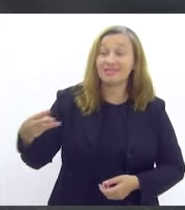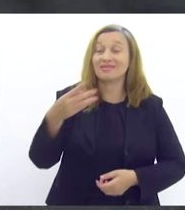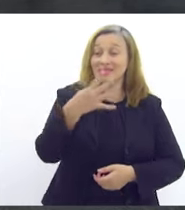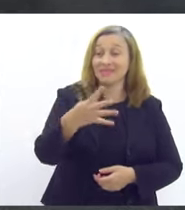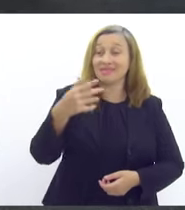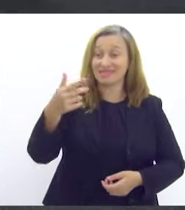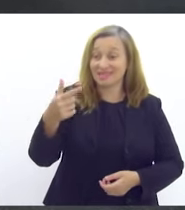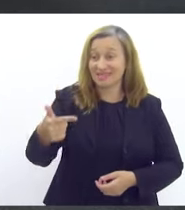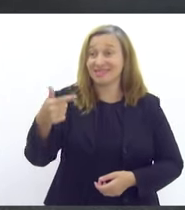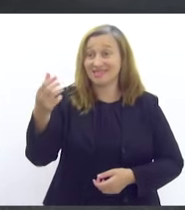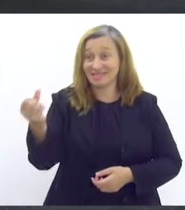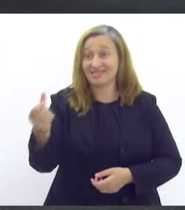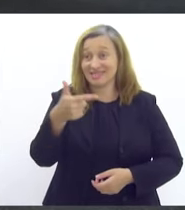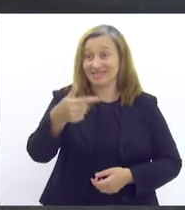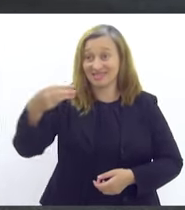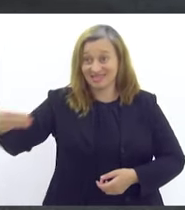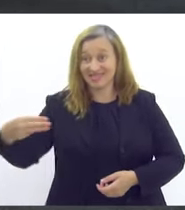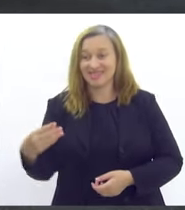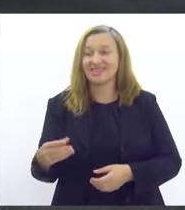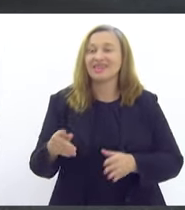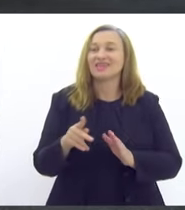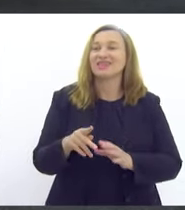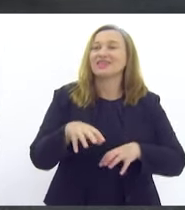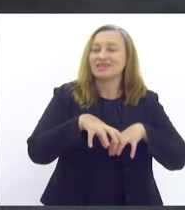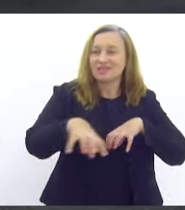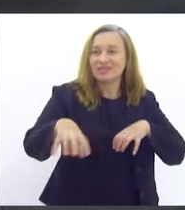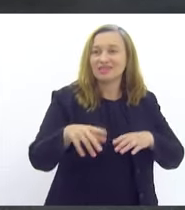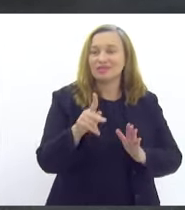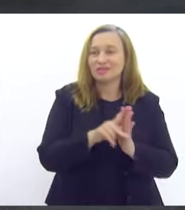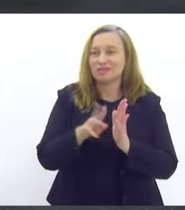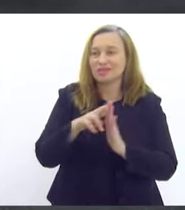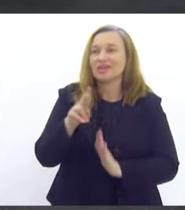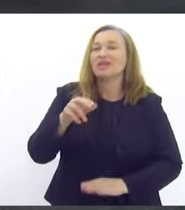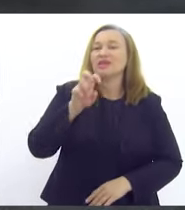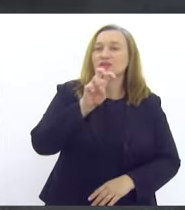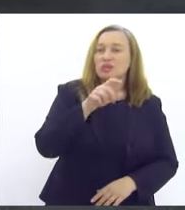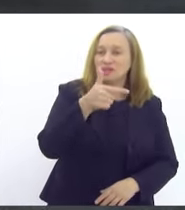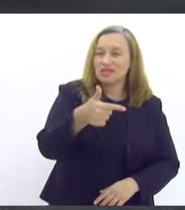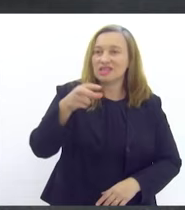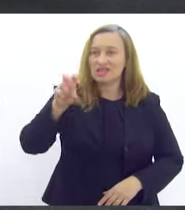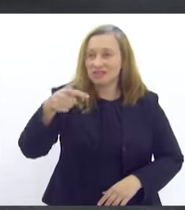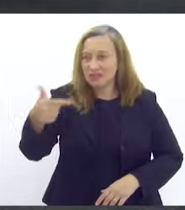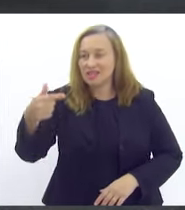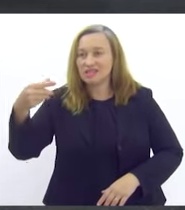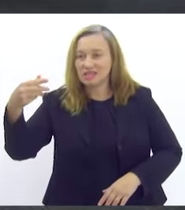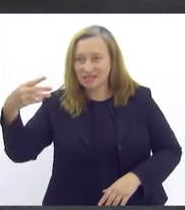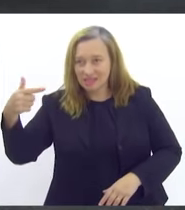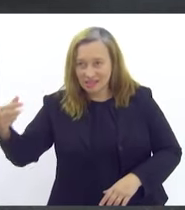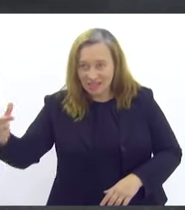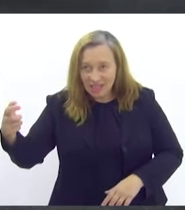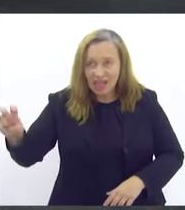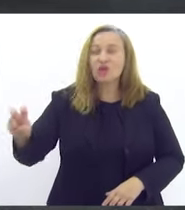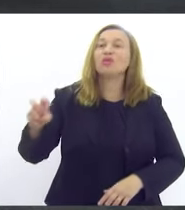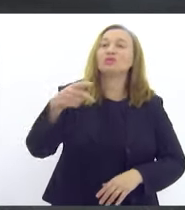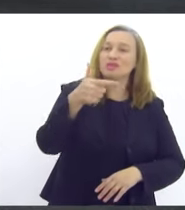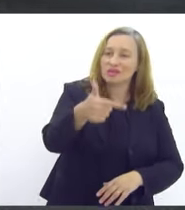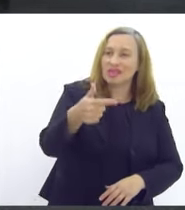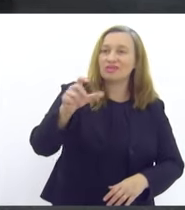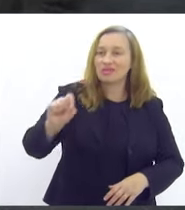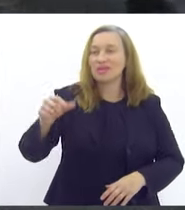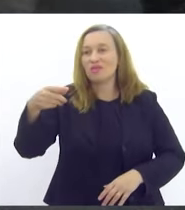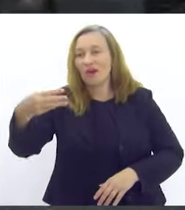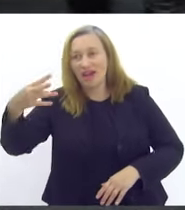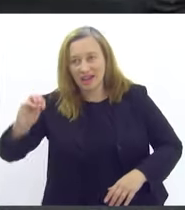456-2023. E abstenção nos projetos 225, 226, 240, 338,